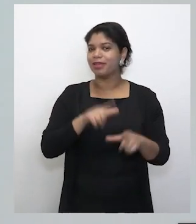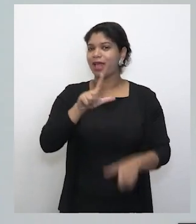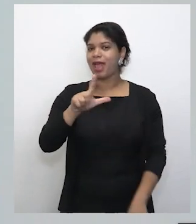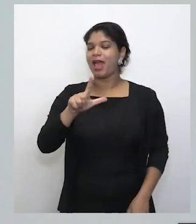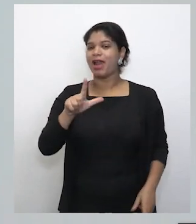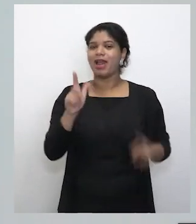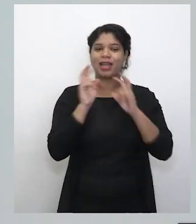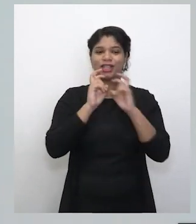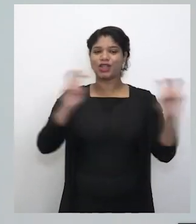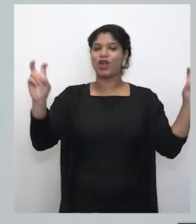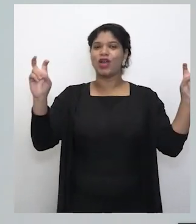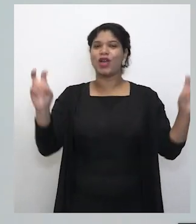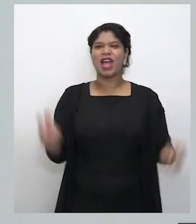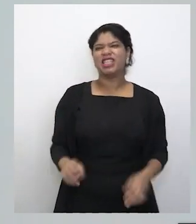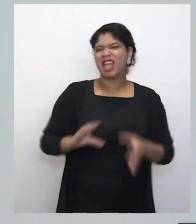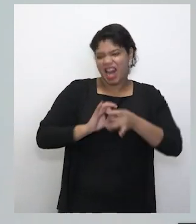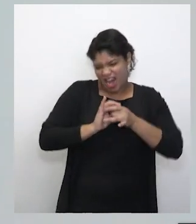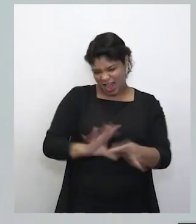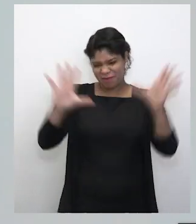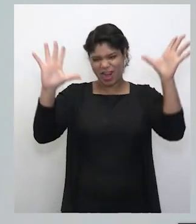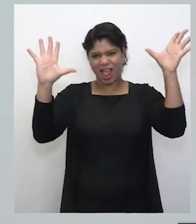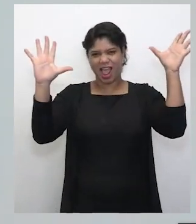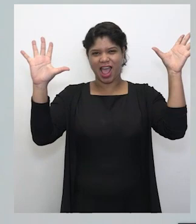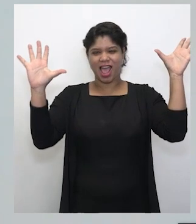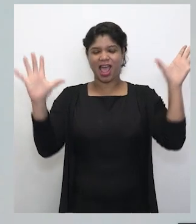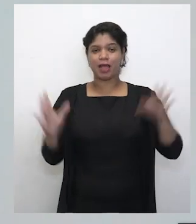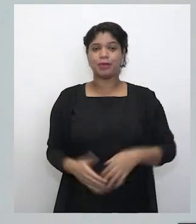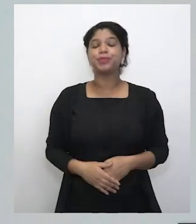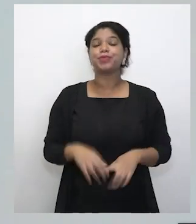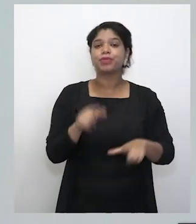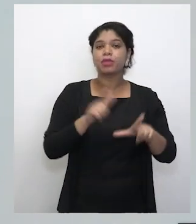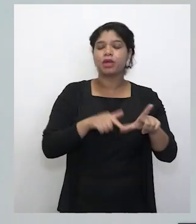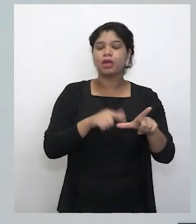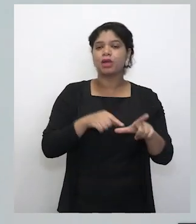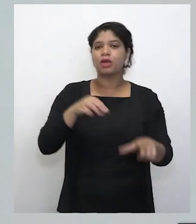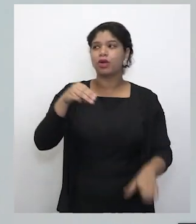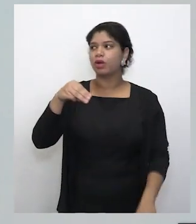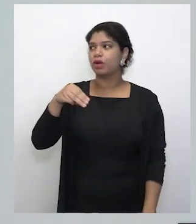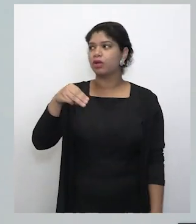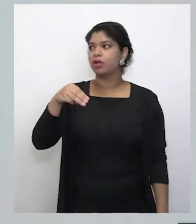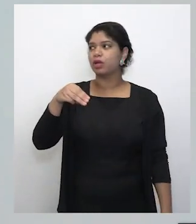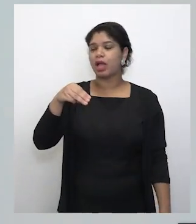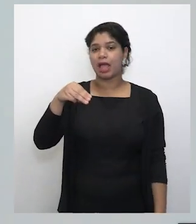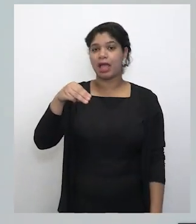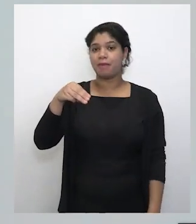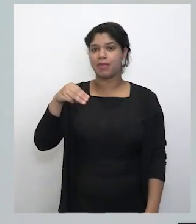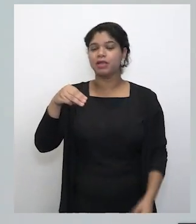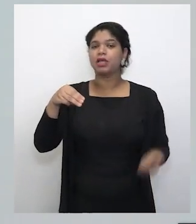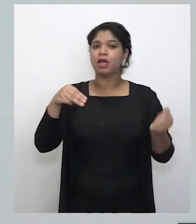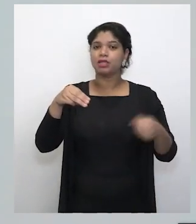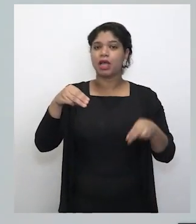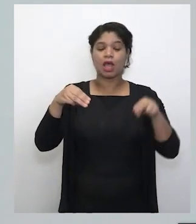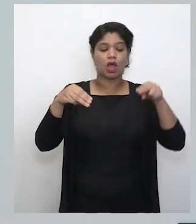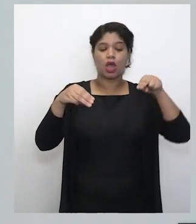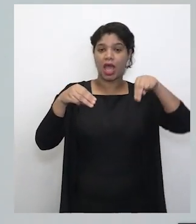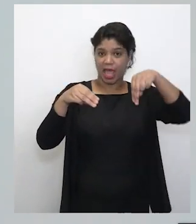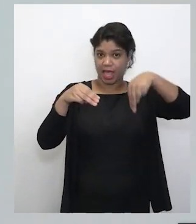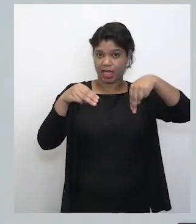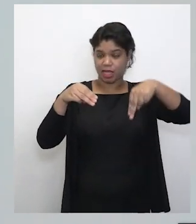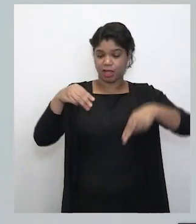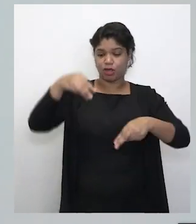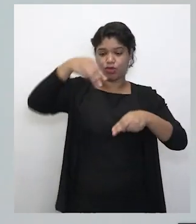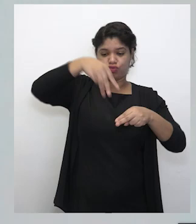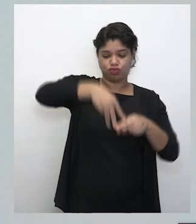de verdade: liberdade! A letra M montou no N e navegaram pelas folhas em